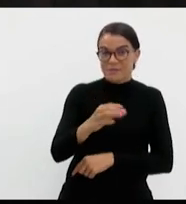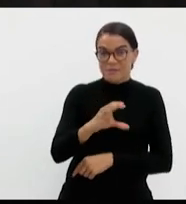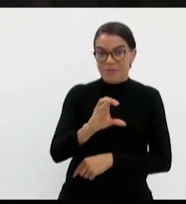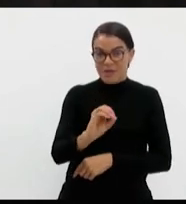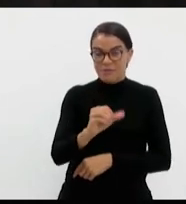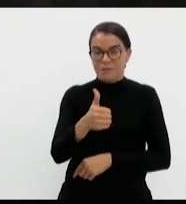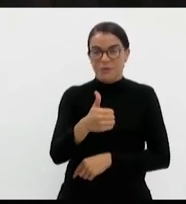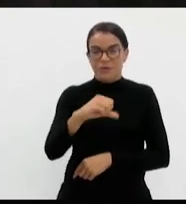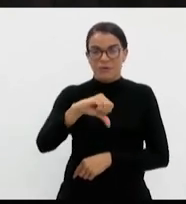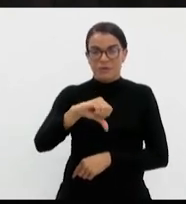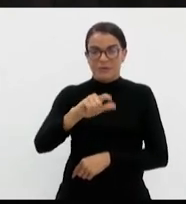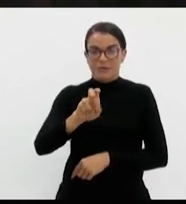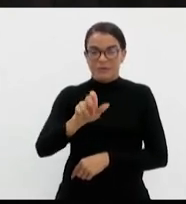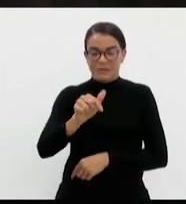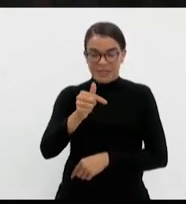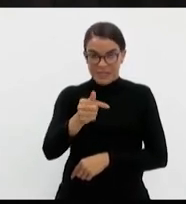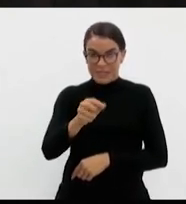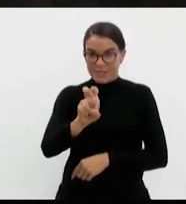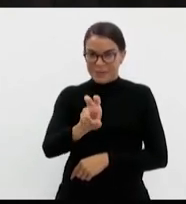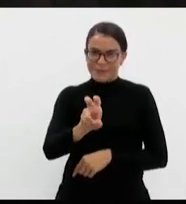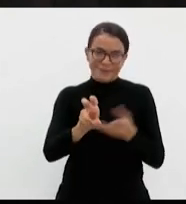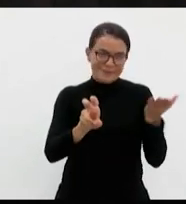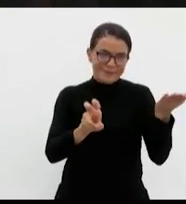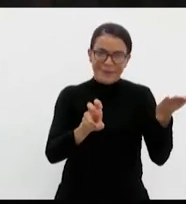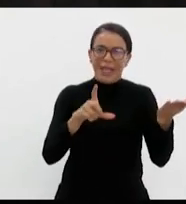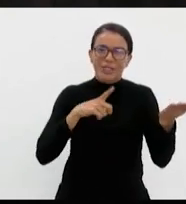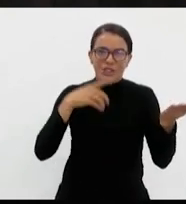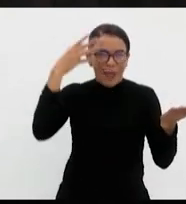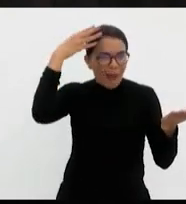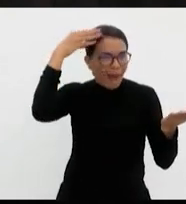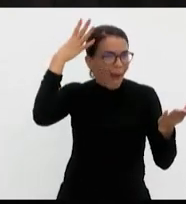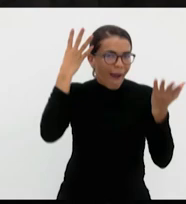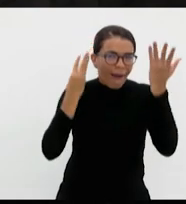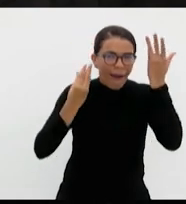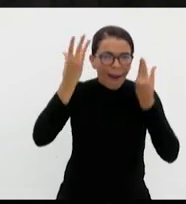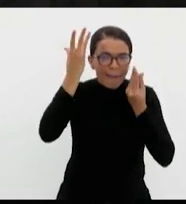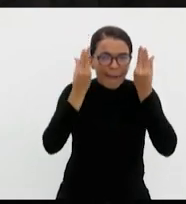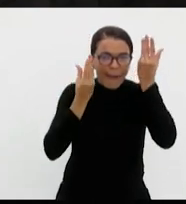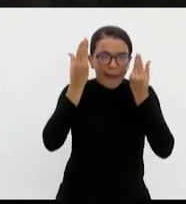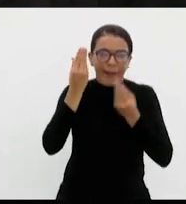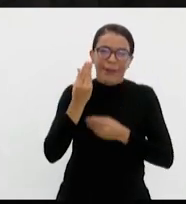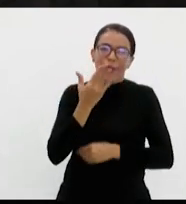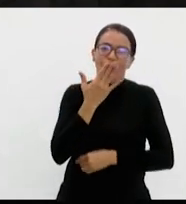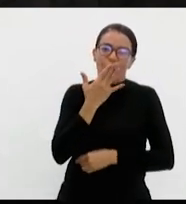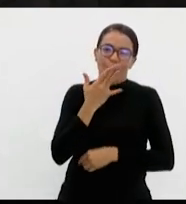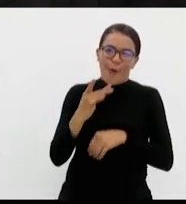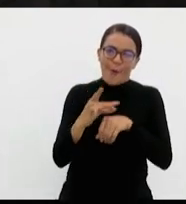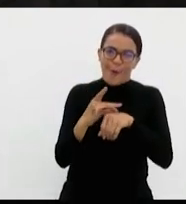1975. Vossa Excelência ainda tinha tupete e cabelo preto.